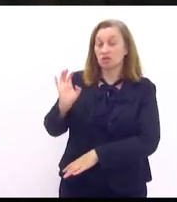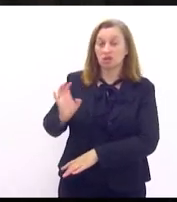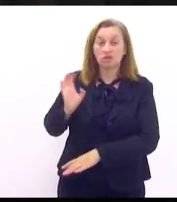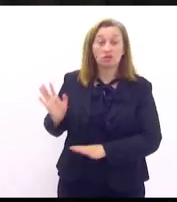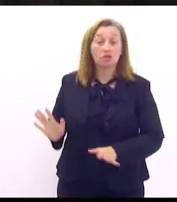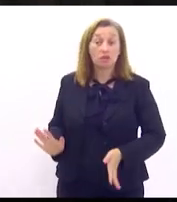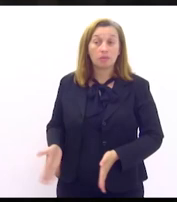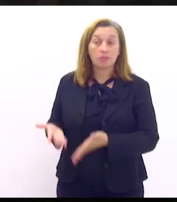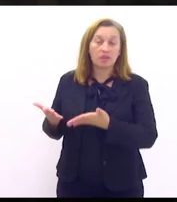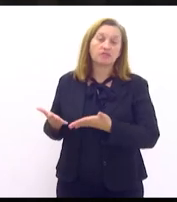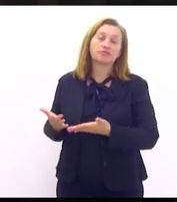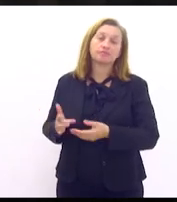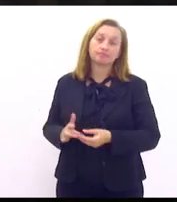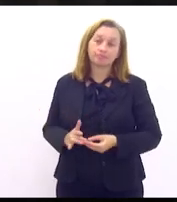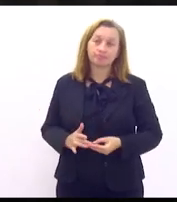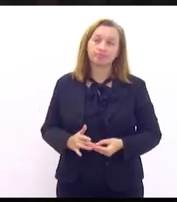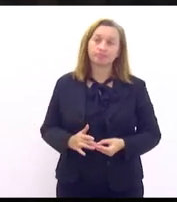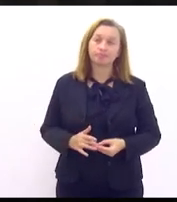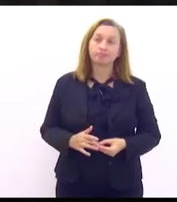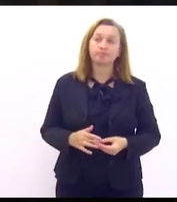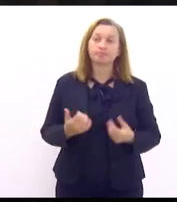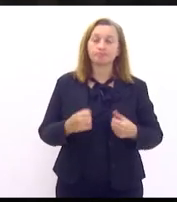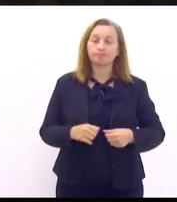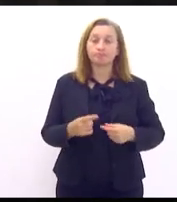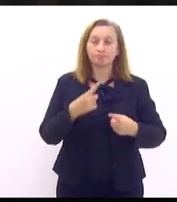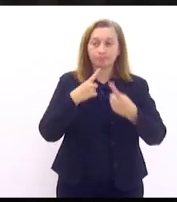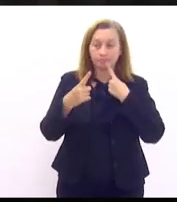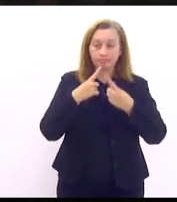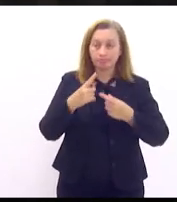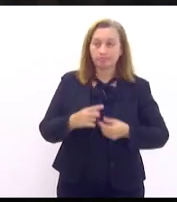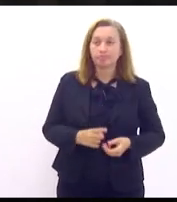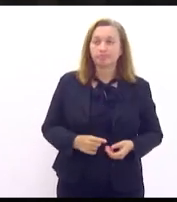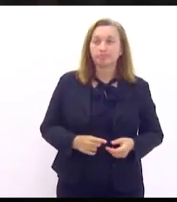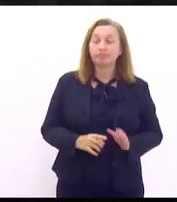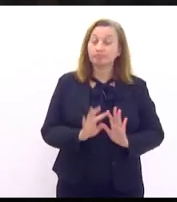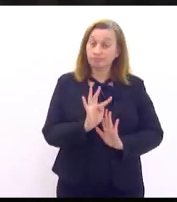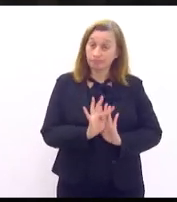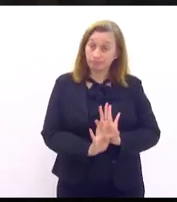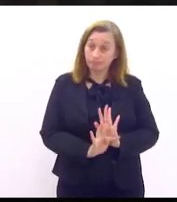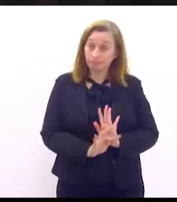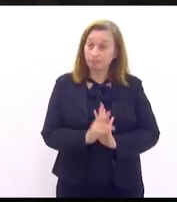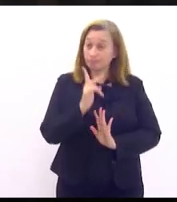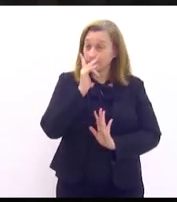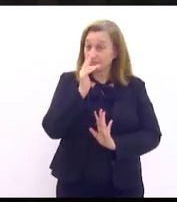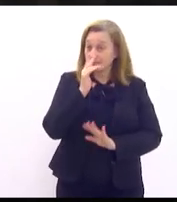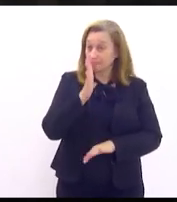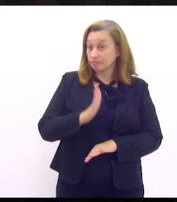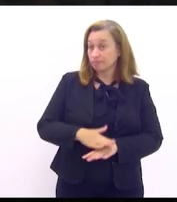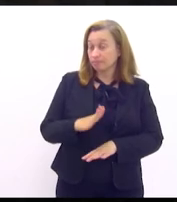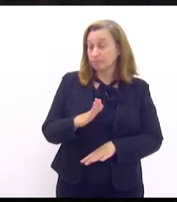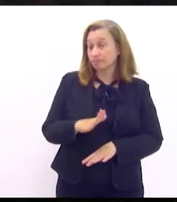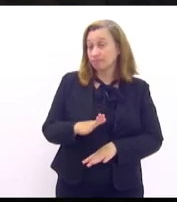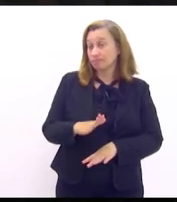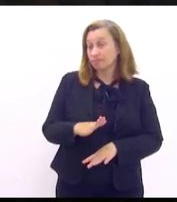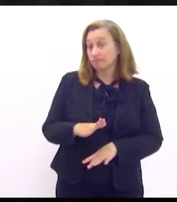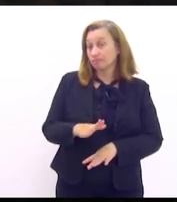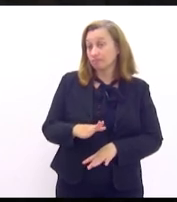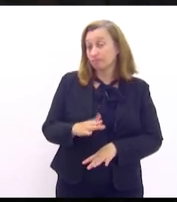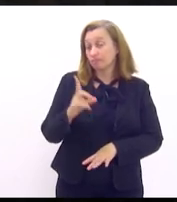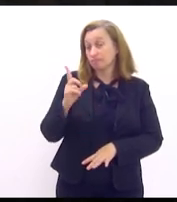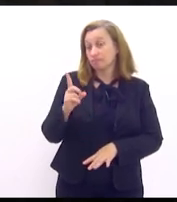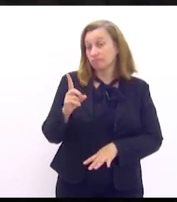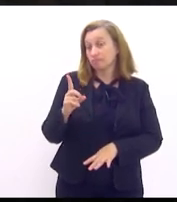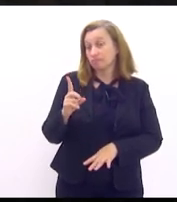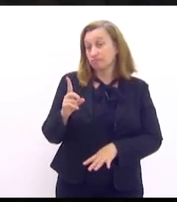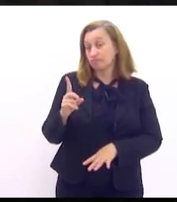iniciativas que a gente tem e que a gente tem que fazer aqui um debate de receita. Esse texto me parece muito mais um texto burocrático do